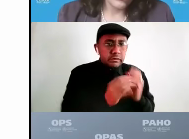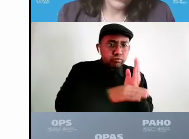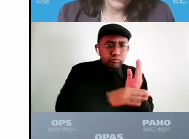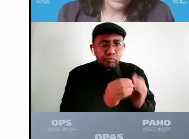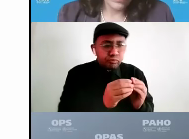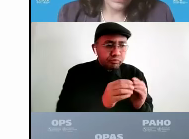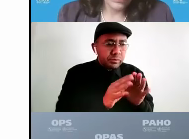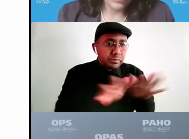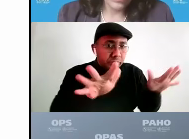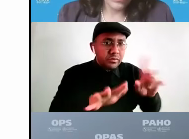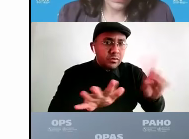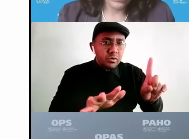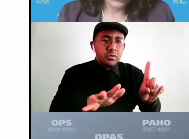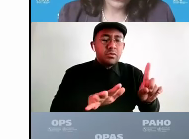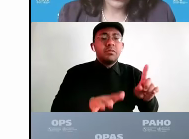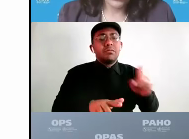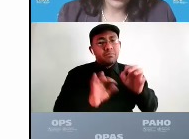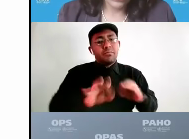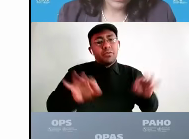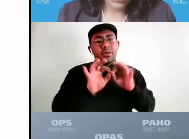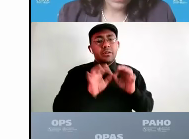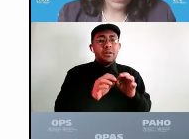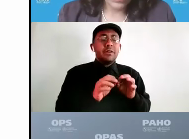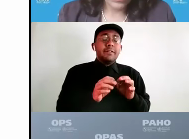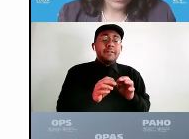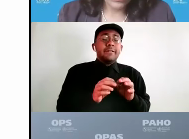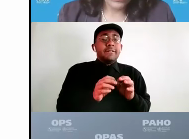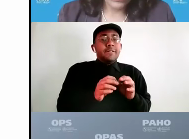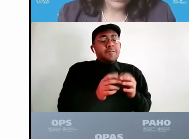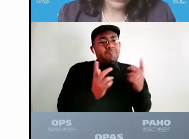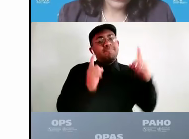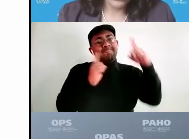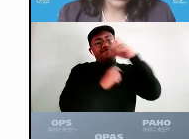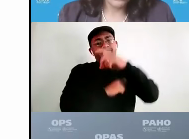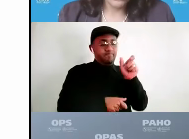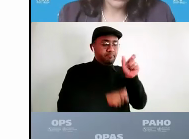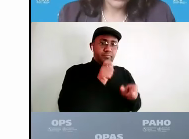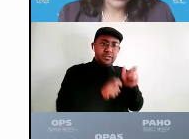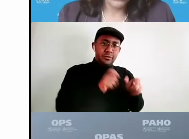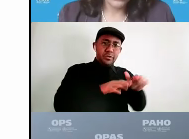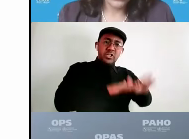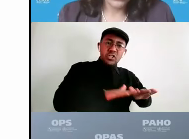entanto, se as populações vulneráveis afetadas,